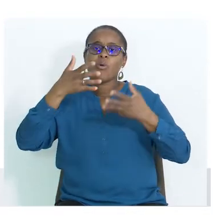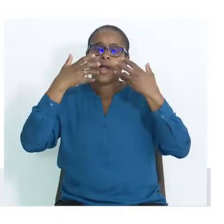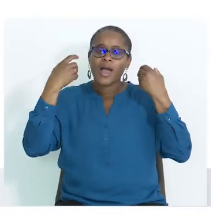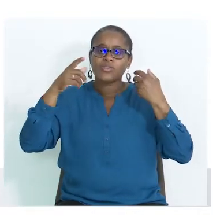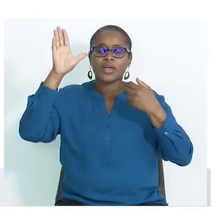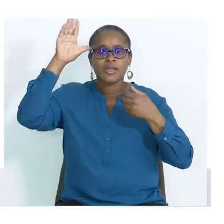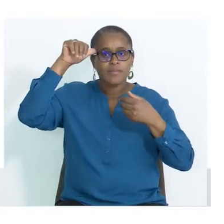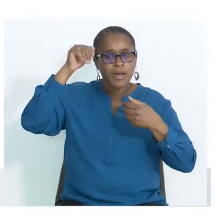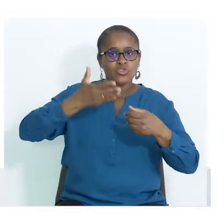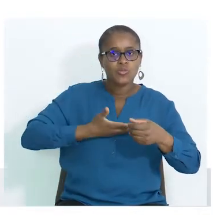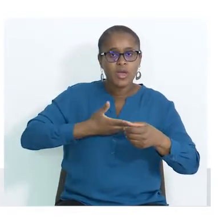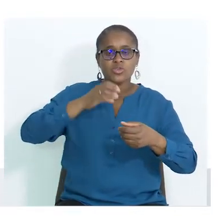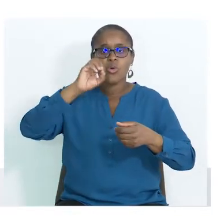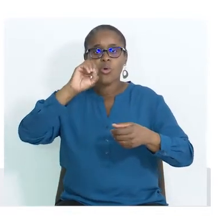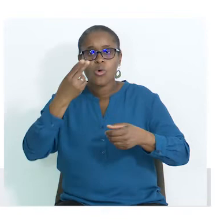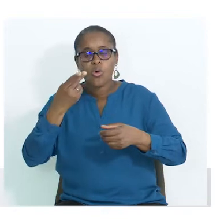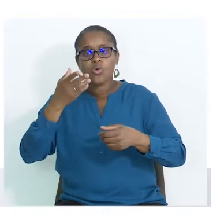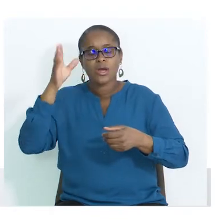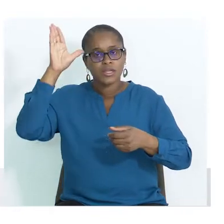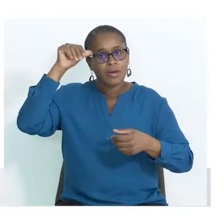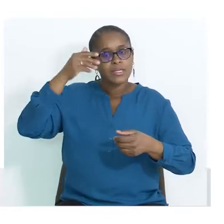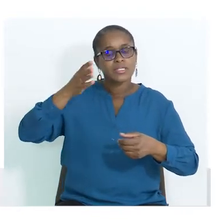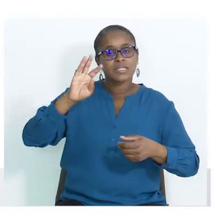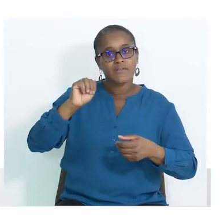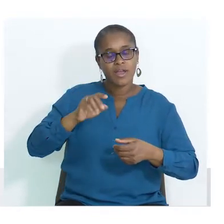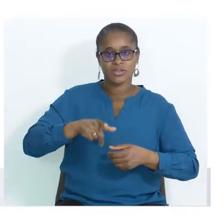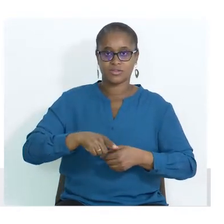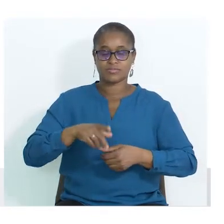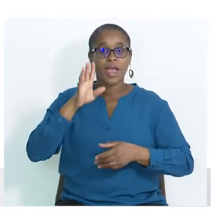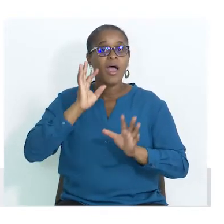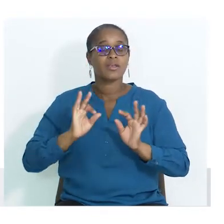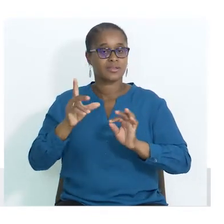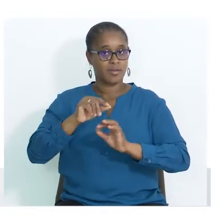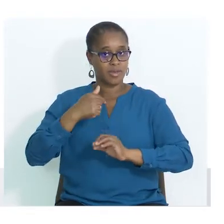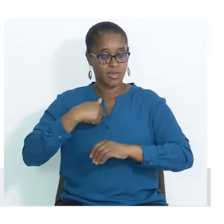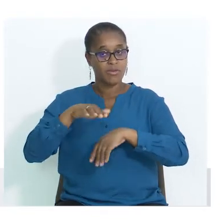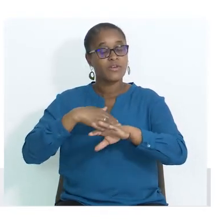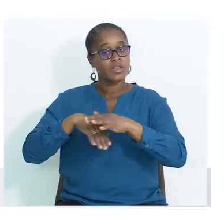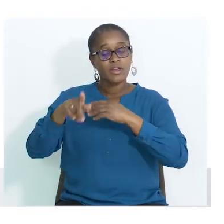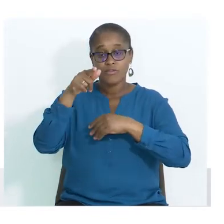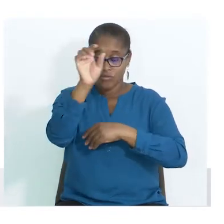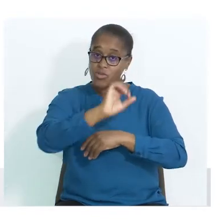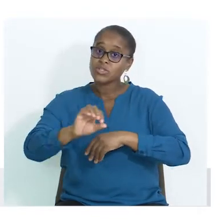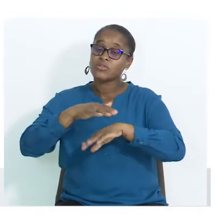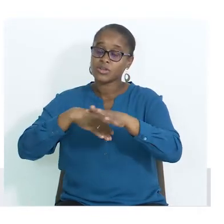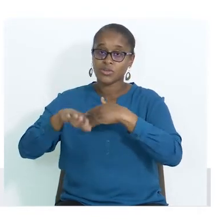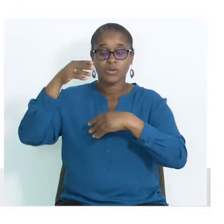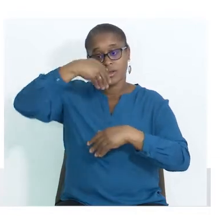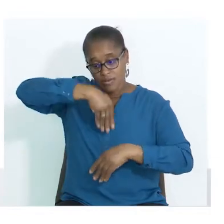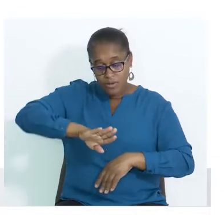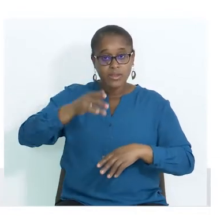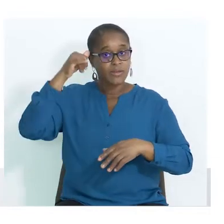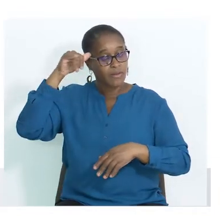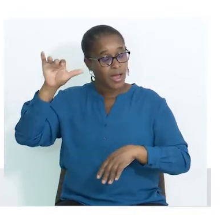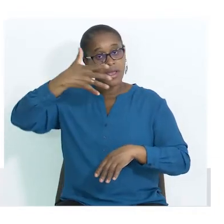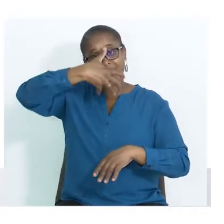gato para animais domésticos ou selvagens assim também vou fazer com um elefante com a